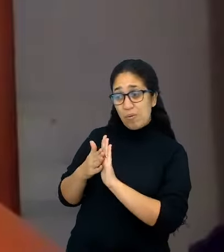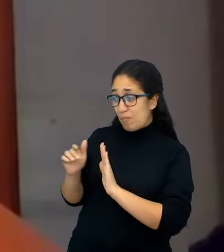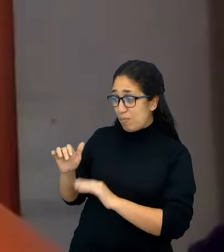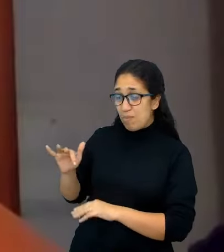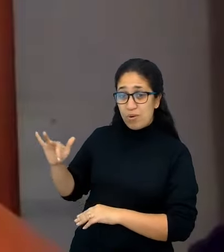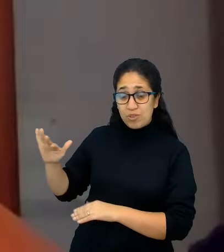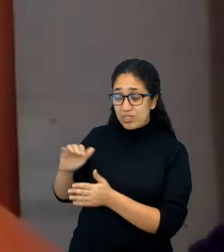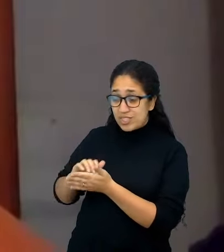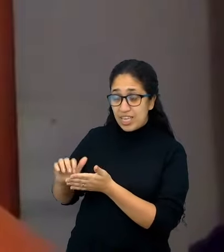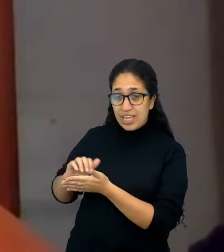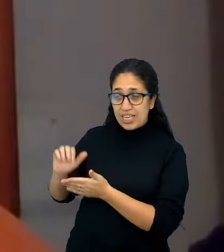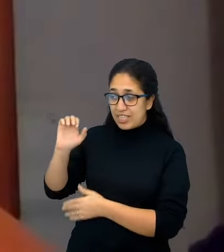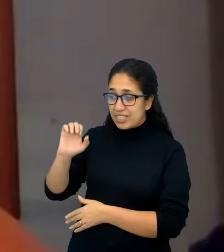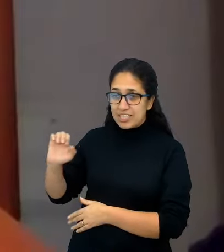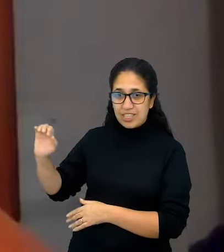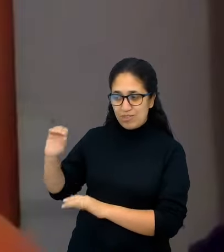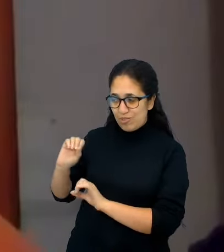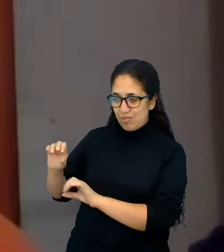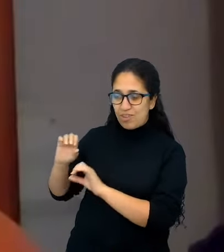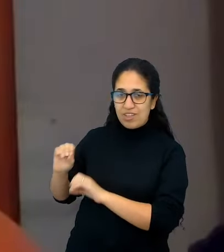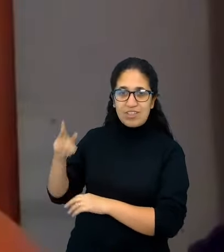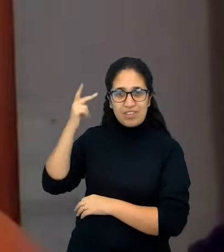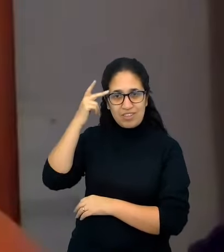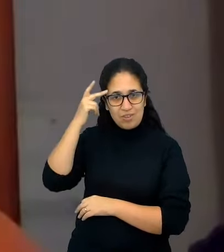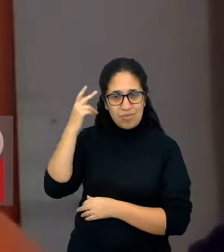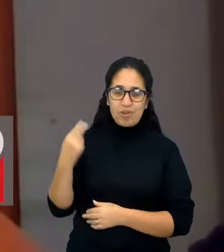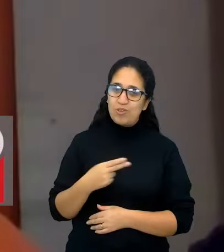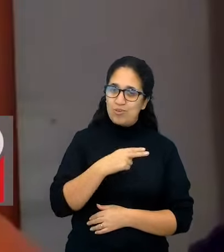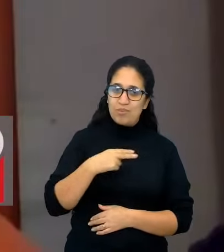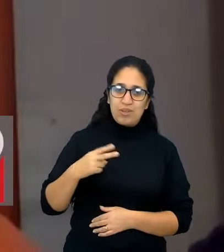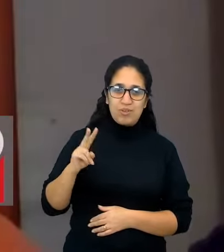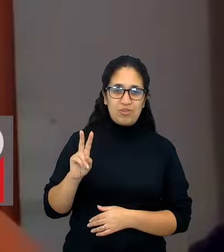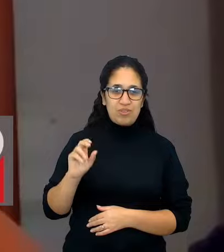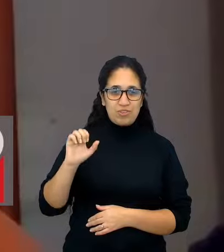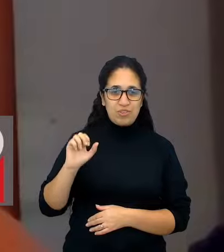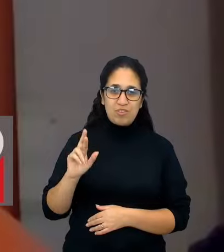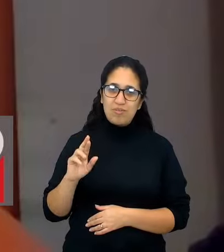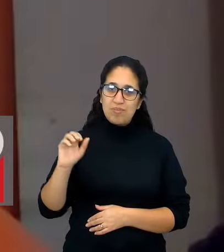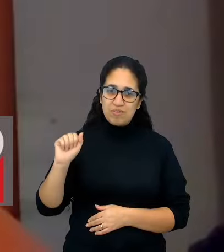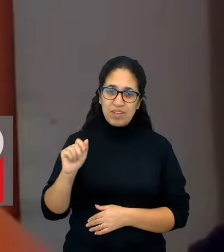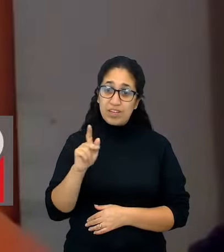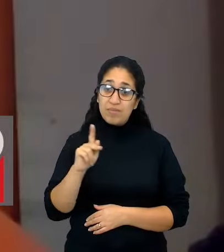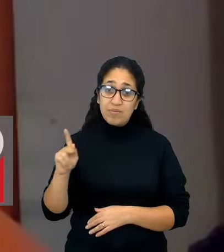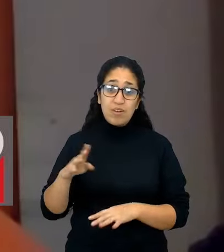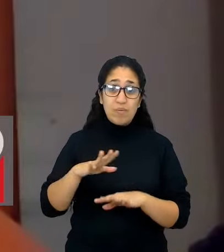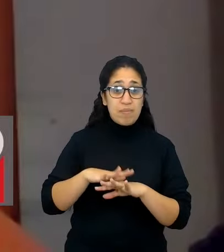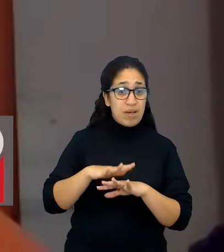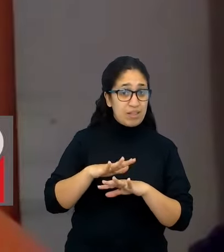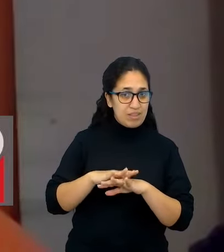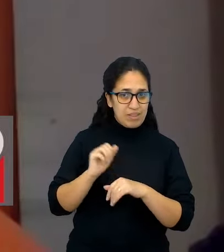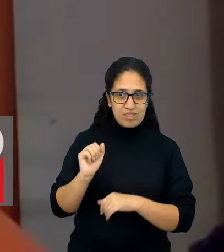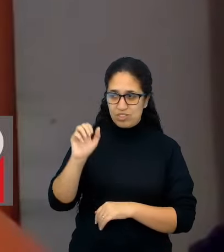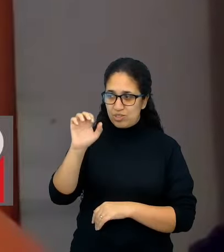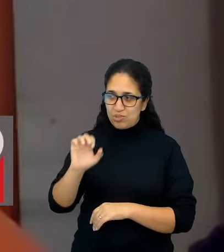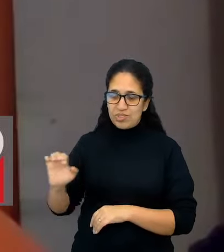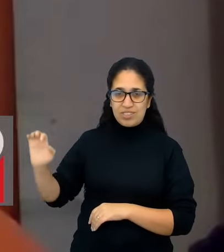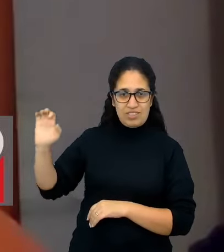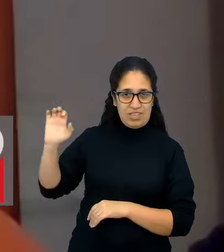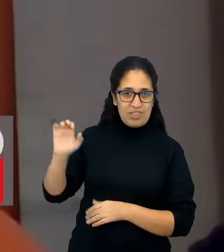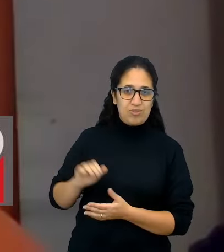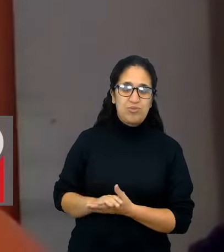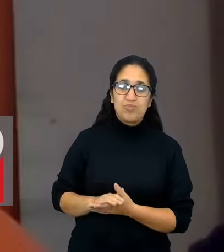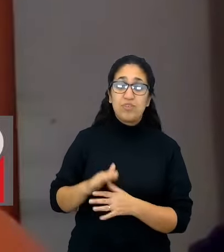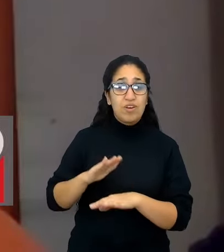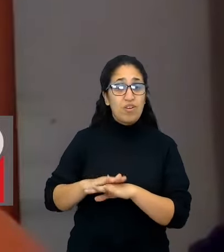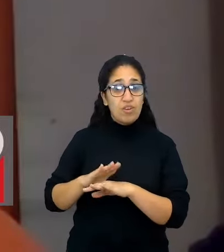Secretaria Estadual de Educação de São Paulo. Eu sou Vera Mônica Ribeiro, professora de matemática da rede estadual,